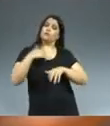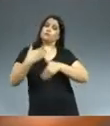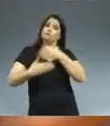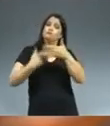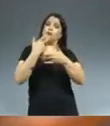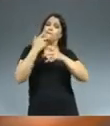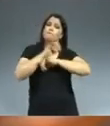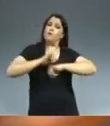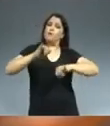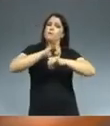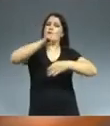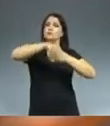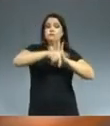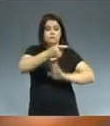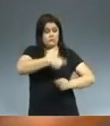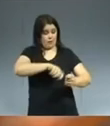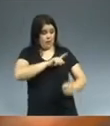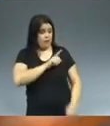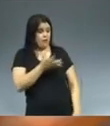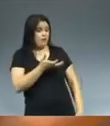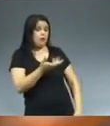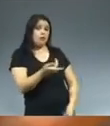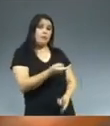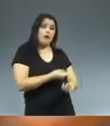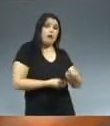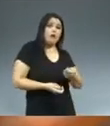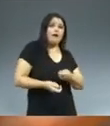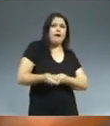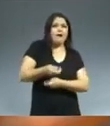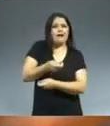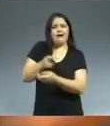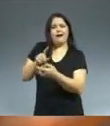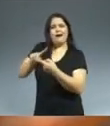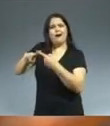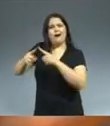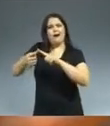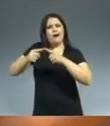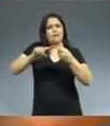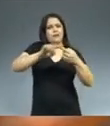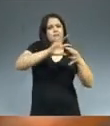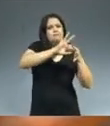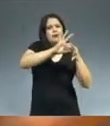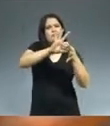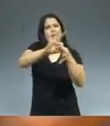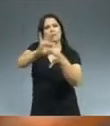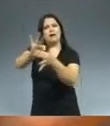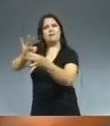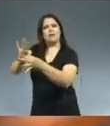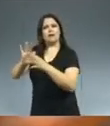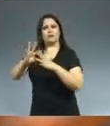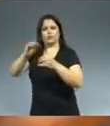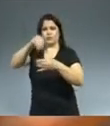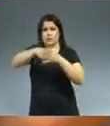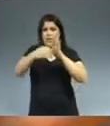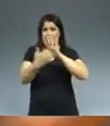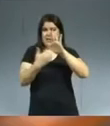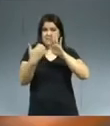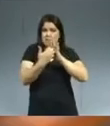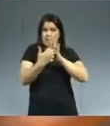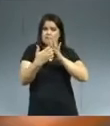leva na verdade a informação que O que é aí depois ele acaba fazendo essa integração junto com os produtores quando a gente vai fazer empresa